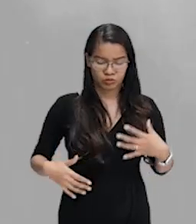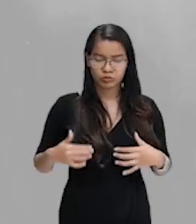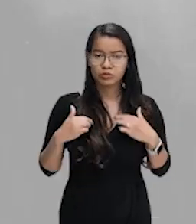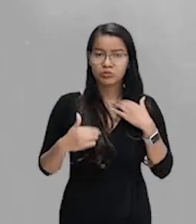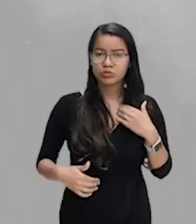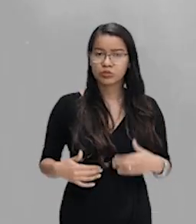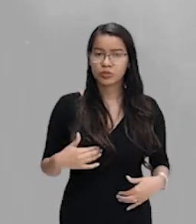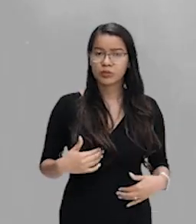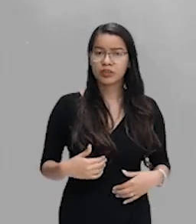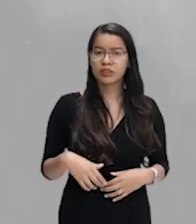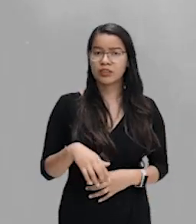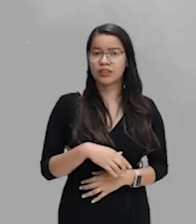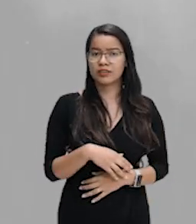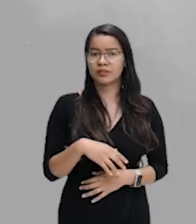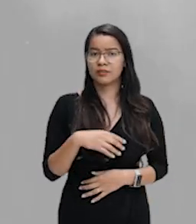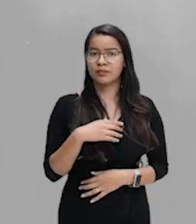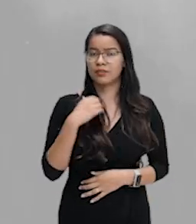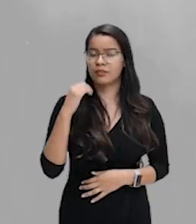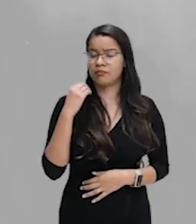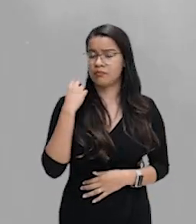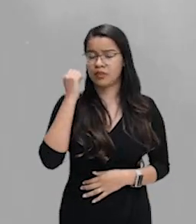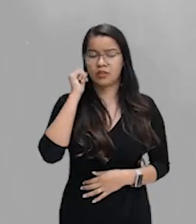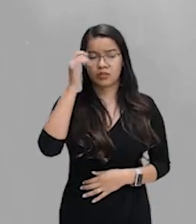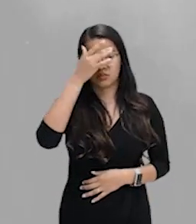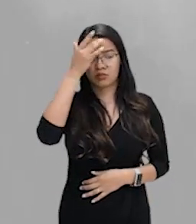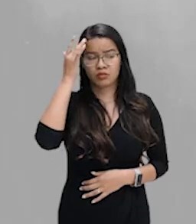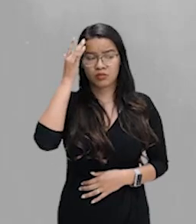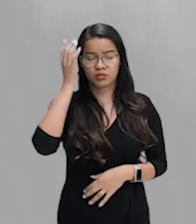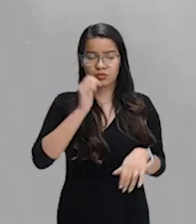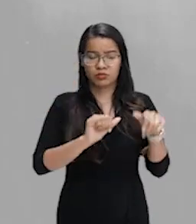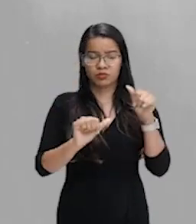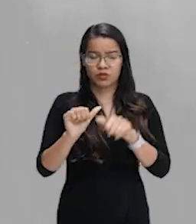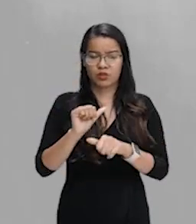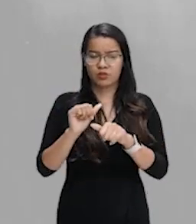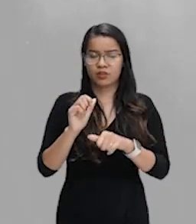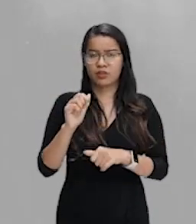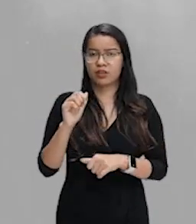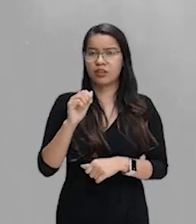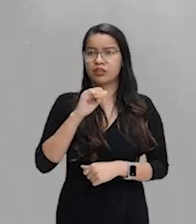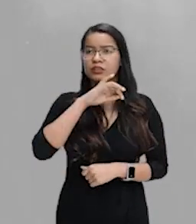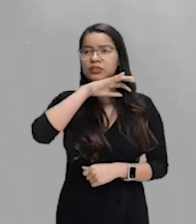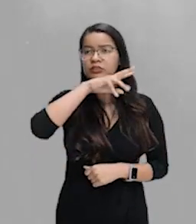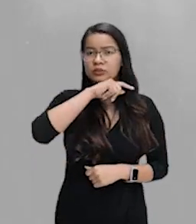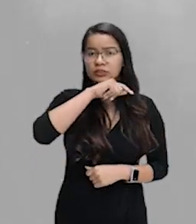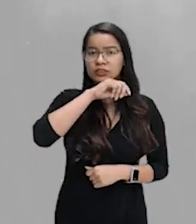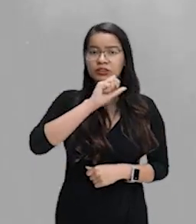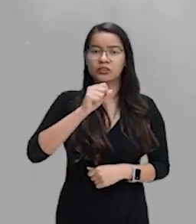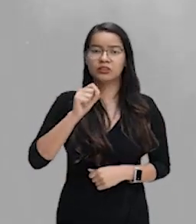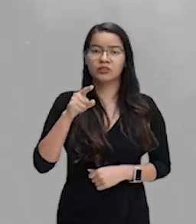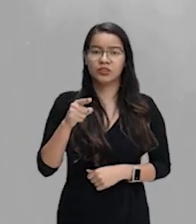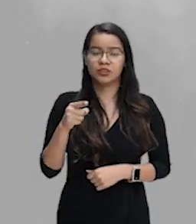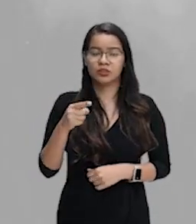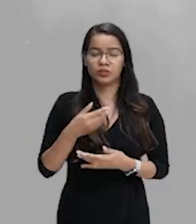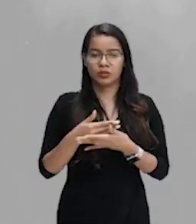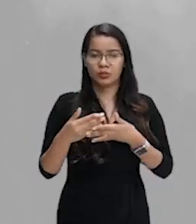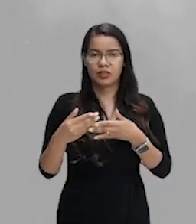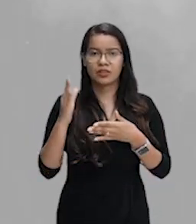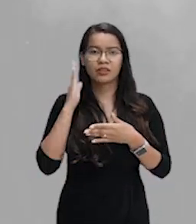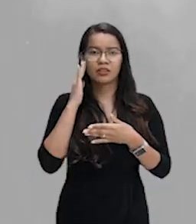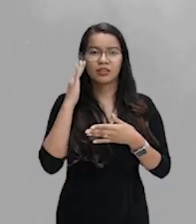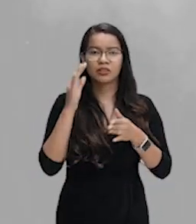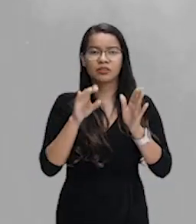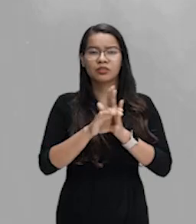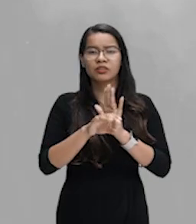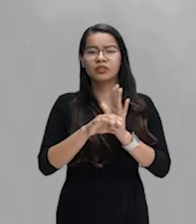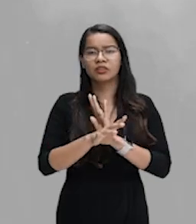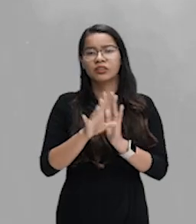as modelos, ou os modelos, né, viram animais. Pois é, você está começando a entender o conceito do surrealismo. Eu vejo